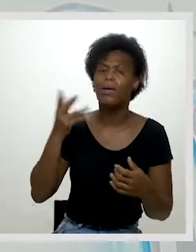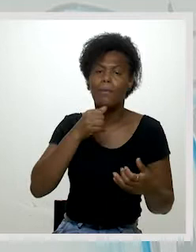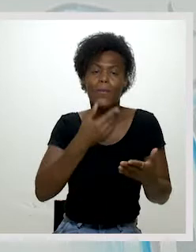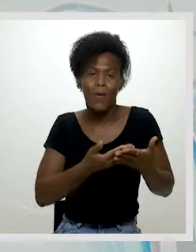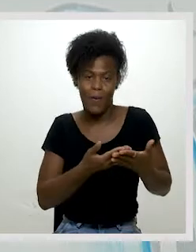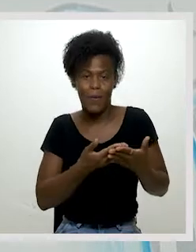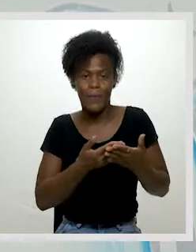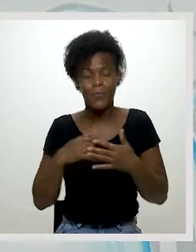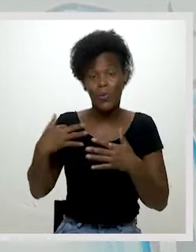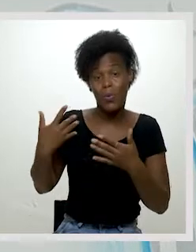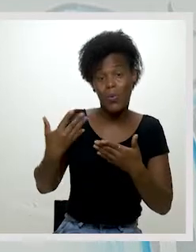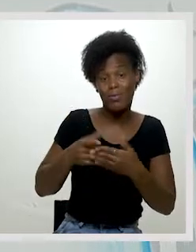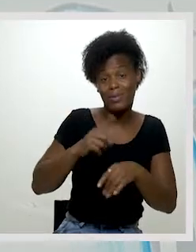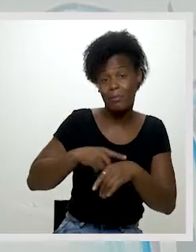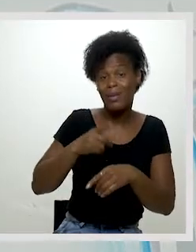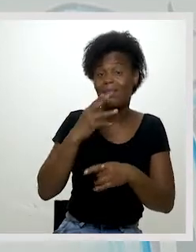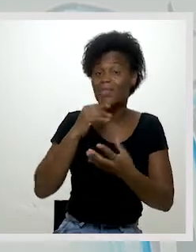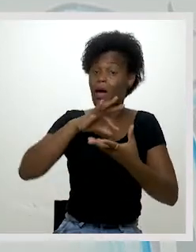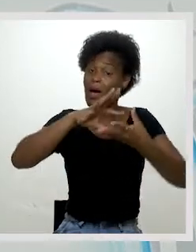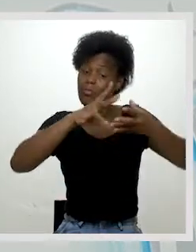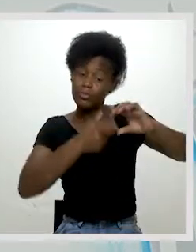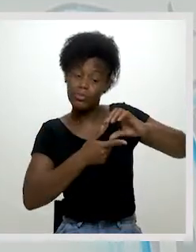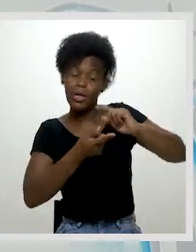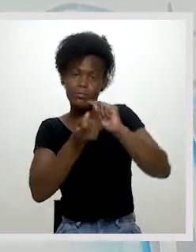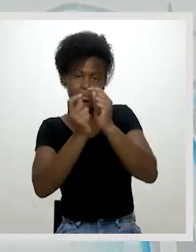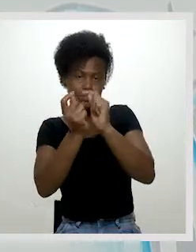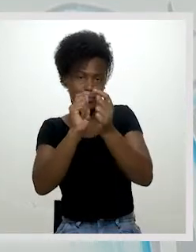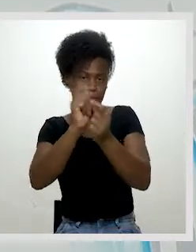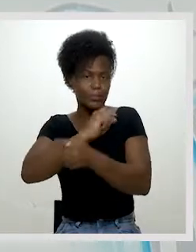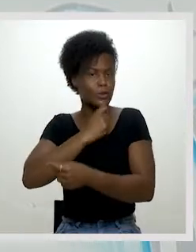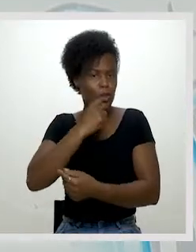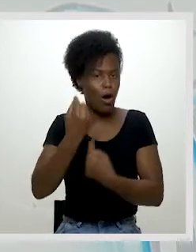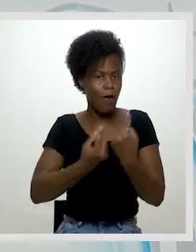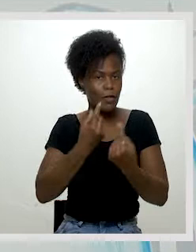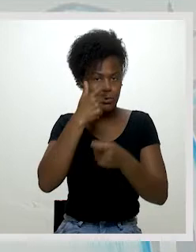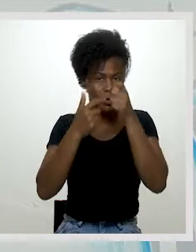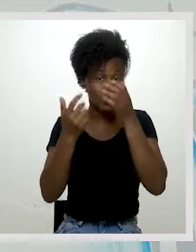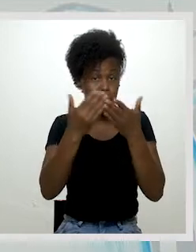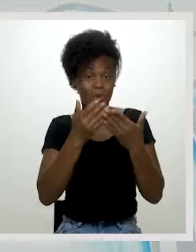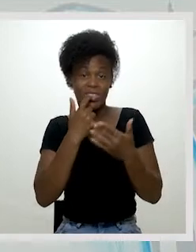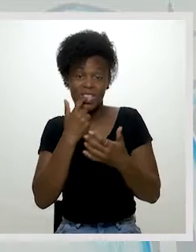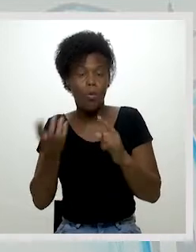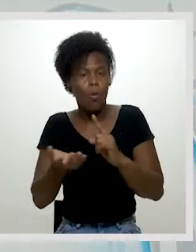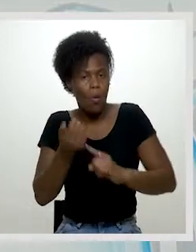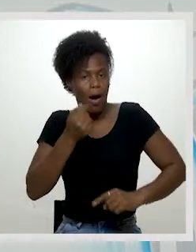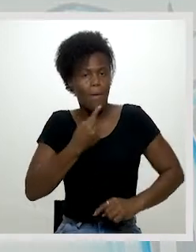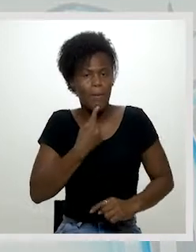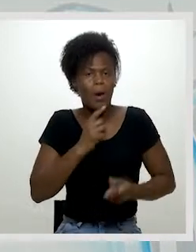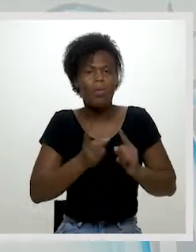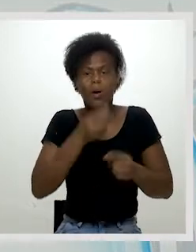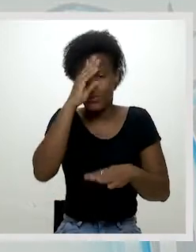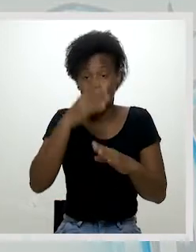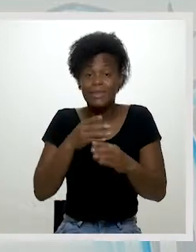morreram. Durante esse período, a Terra sofreu determinadas transformações e os geólogos conseguem entender então